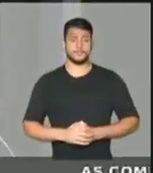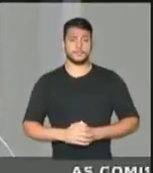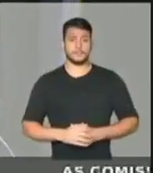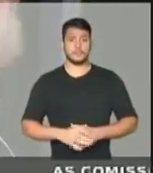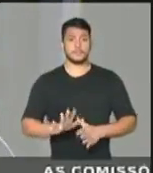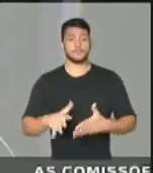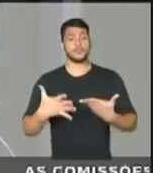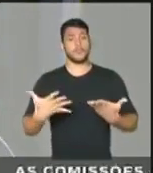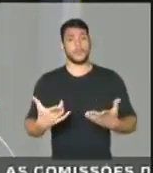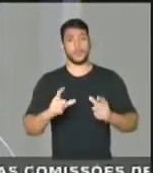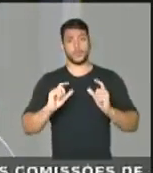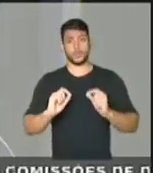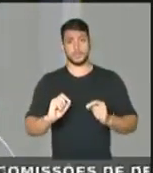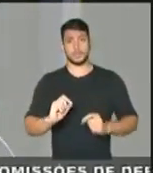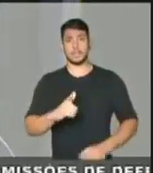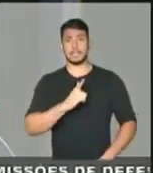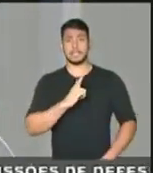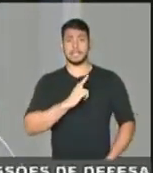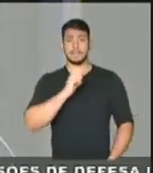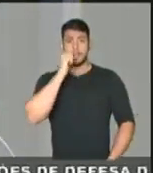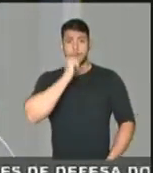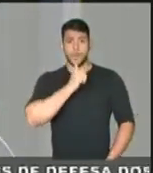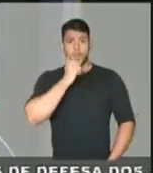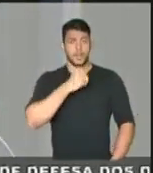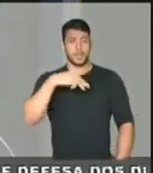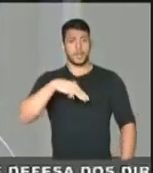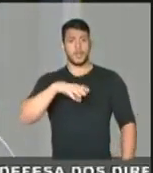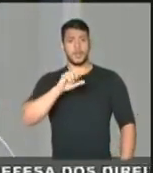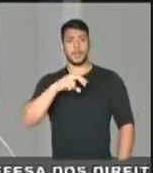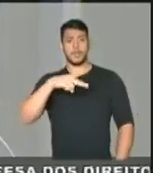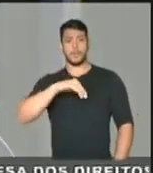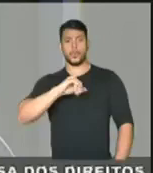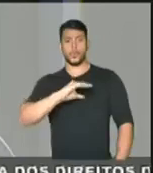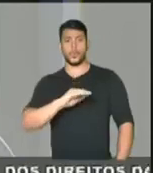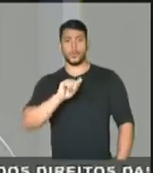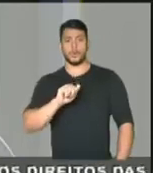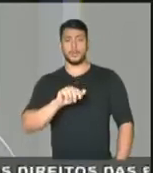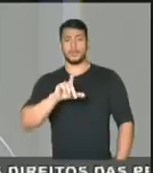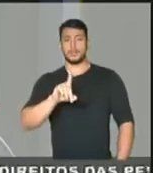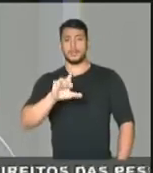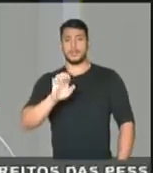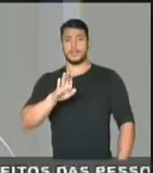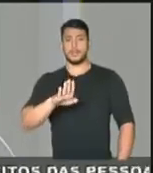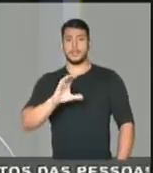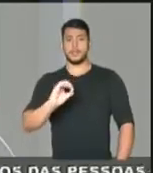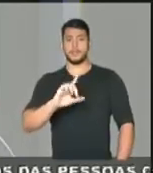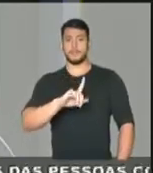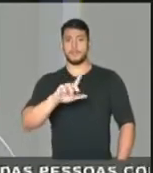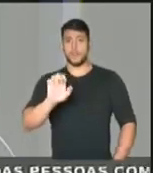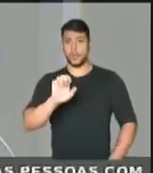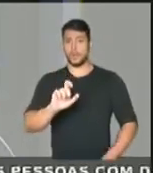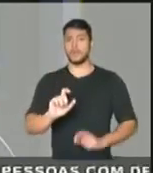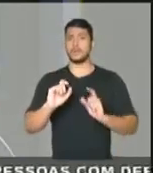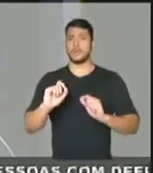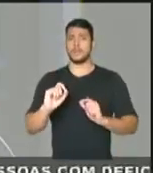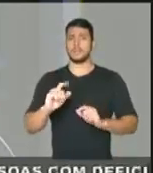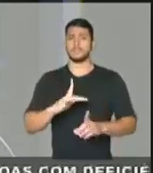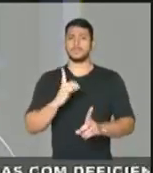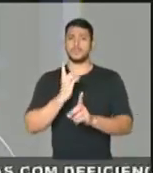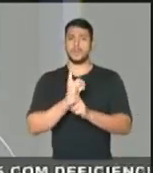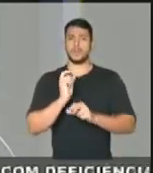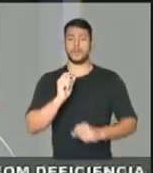a economista Mônica De Bolle disse que Paulo Guedes e Bolsonaro estão presos na década de